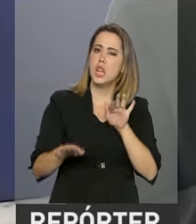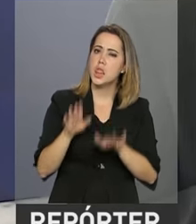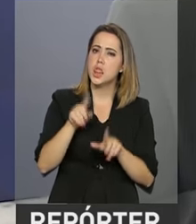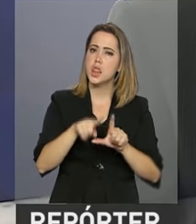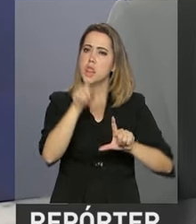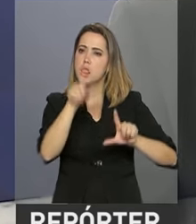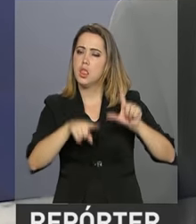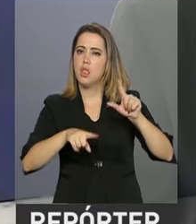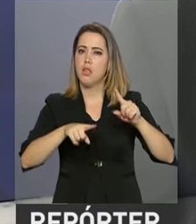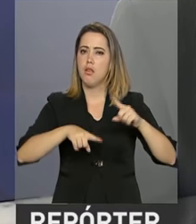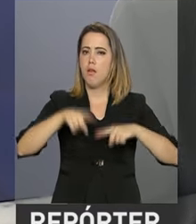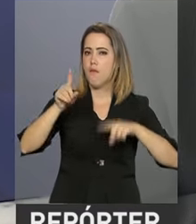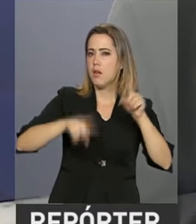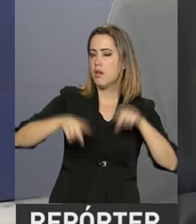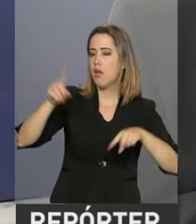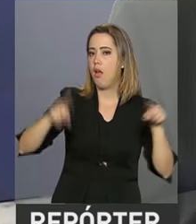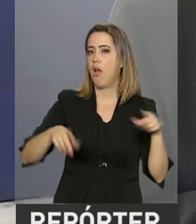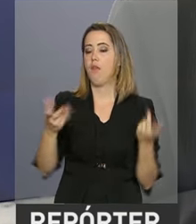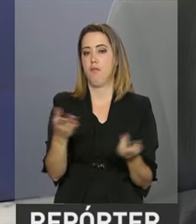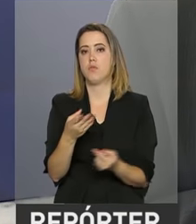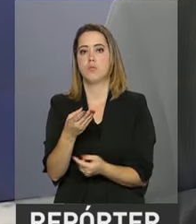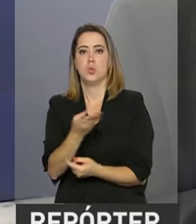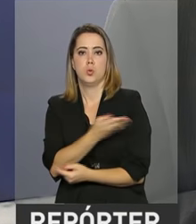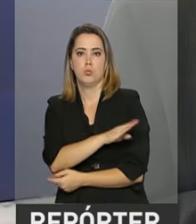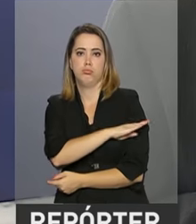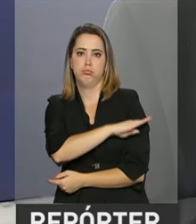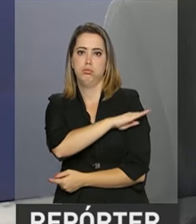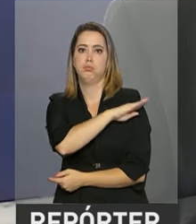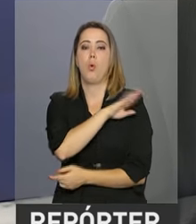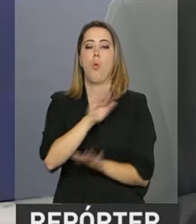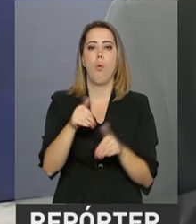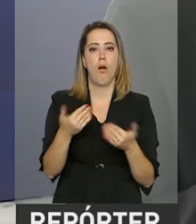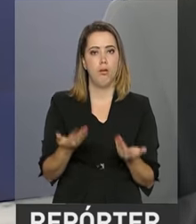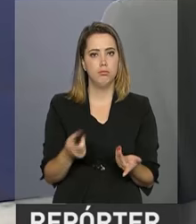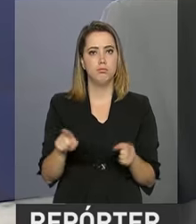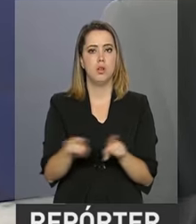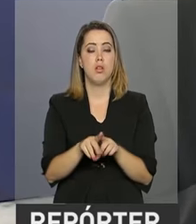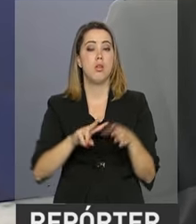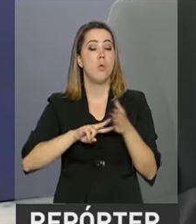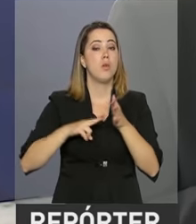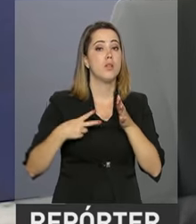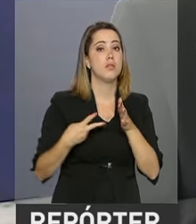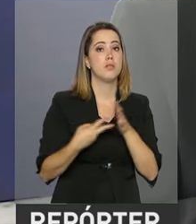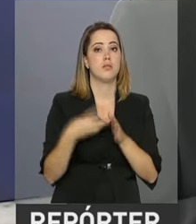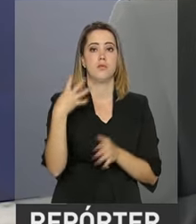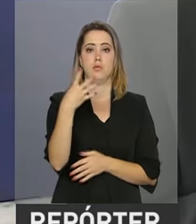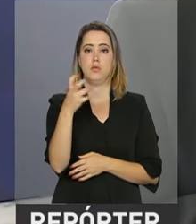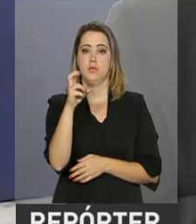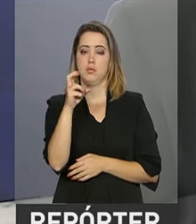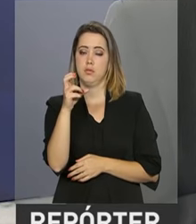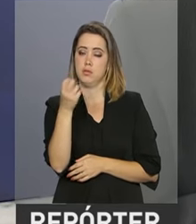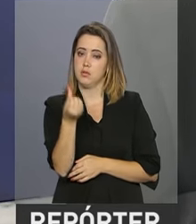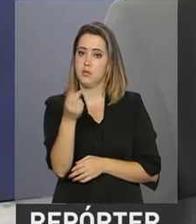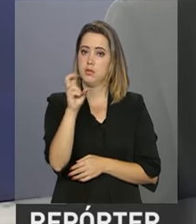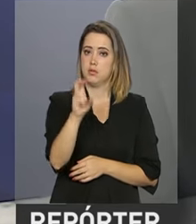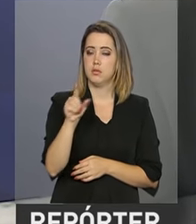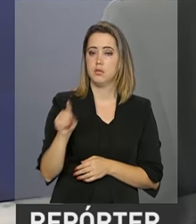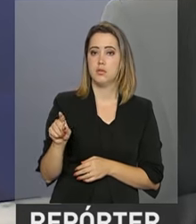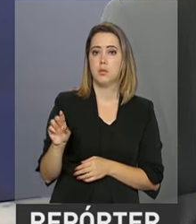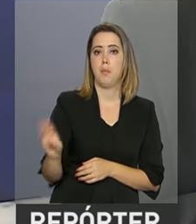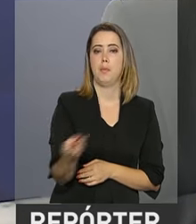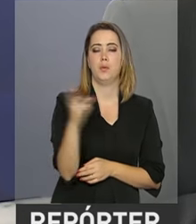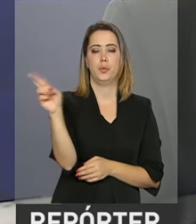faixa de ensino do aluno, e representa R$ 465 milhões de reais a mais para o Programa Nacional